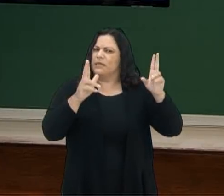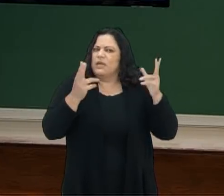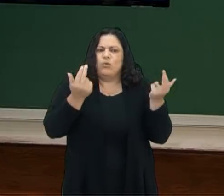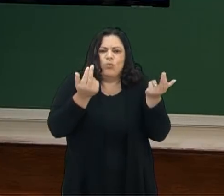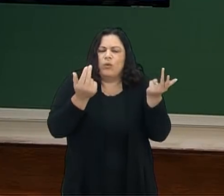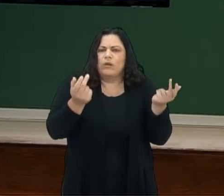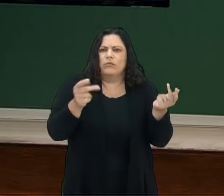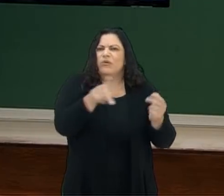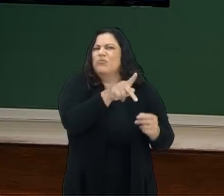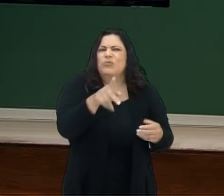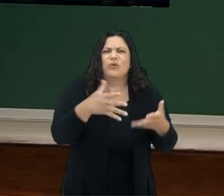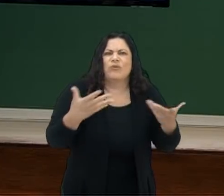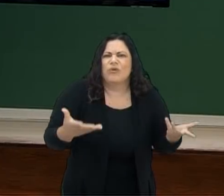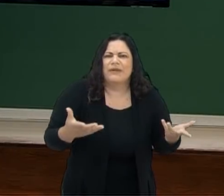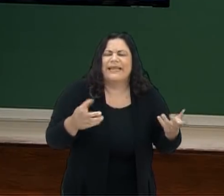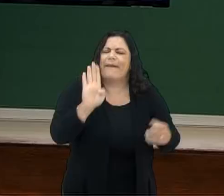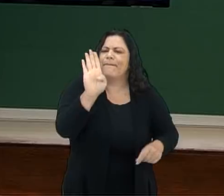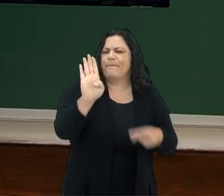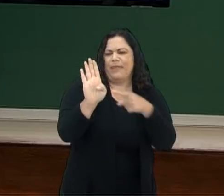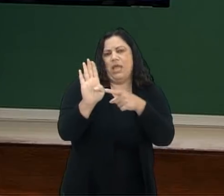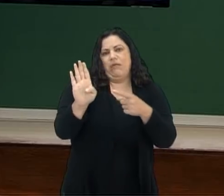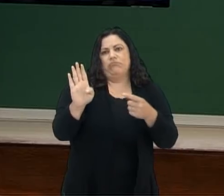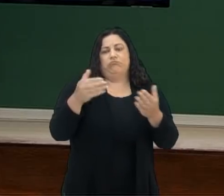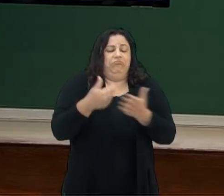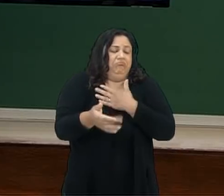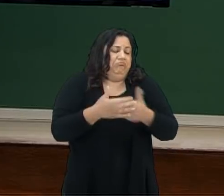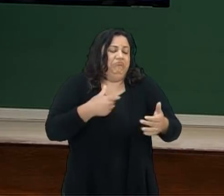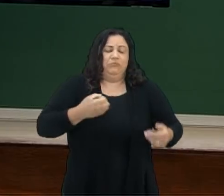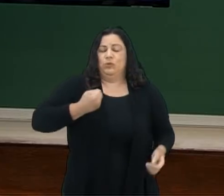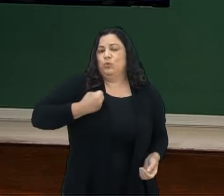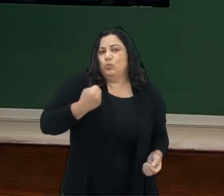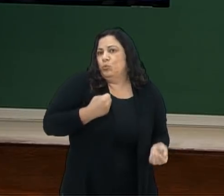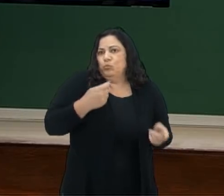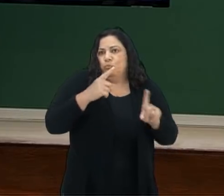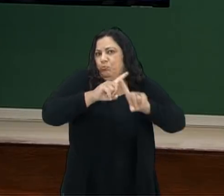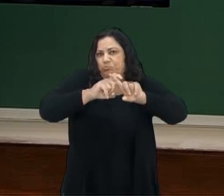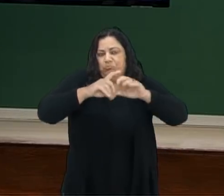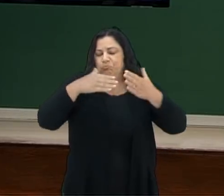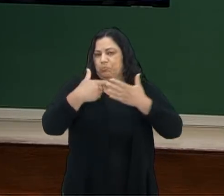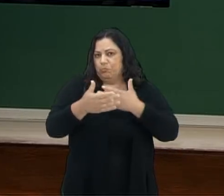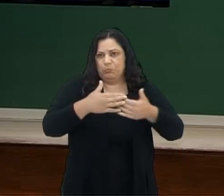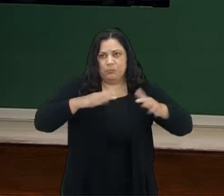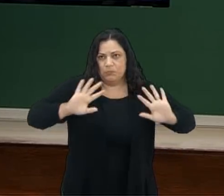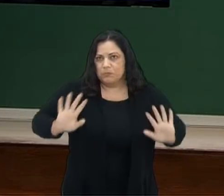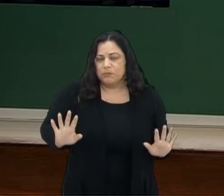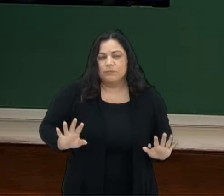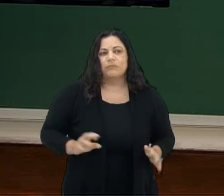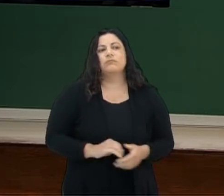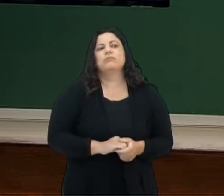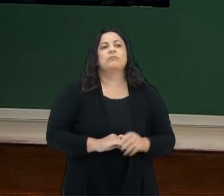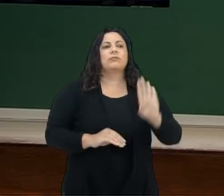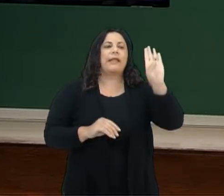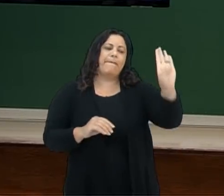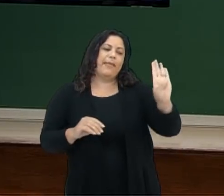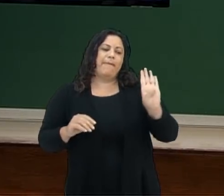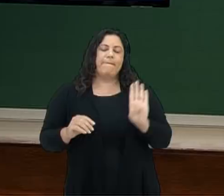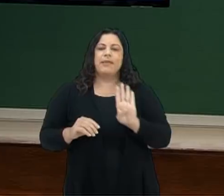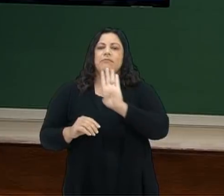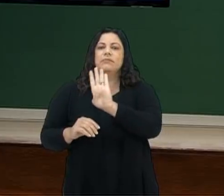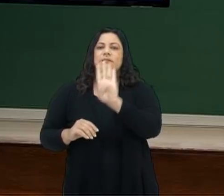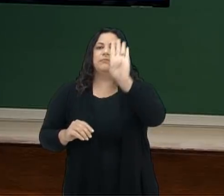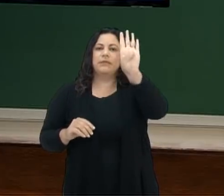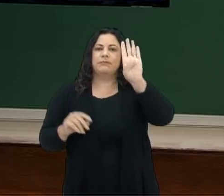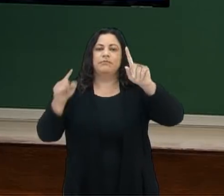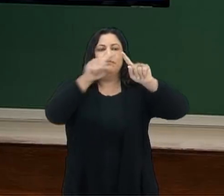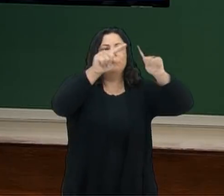Prof, que medida que é B? É um número qualquer número, certo? Aqui a medida é B, a medida é B, B e B,